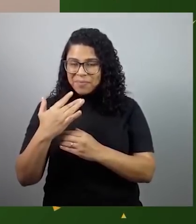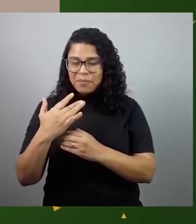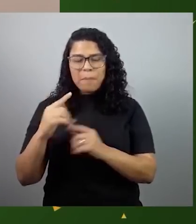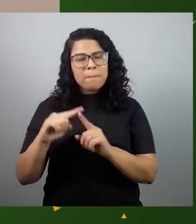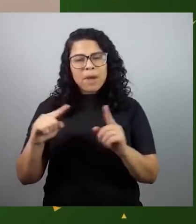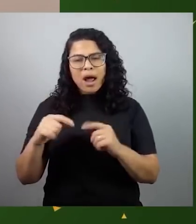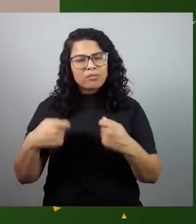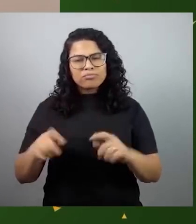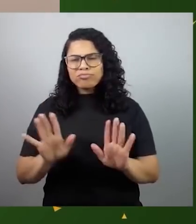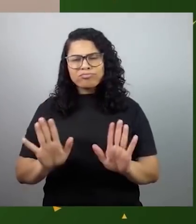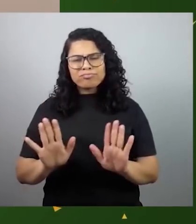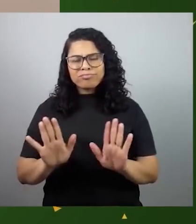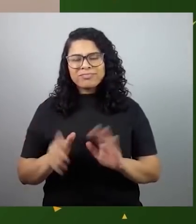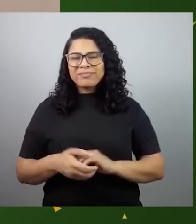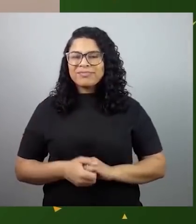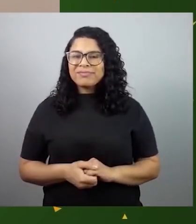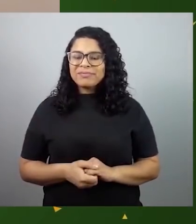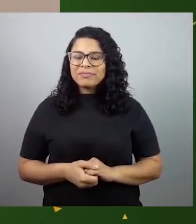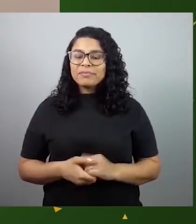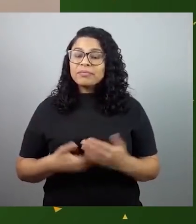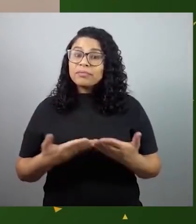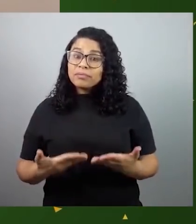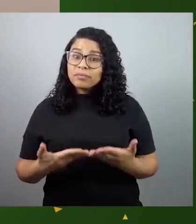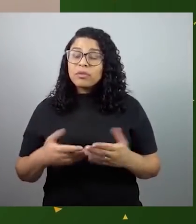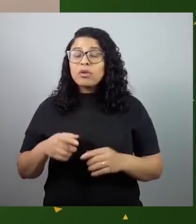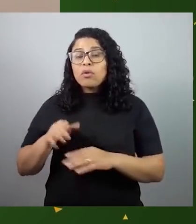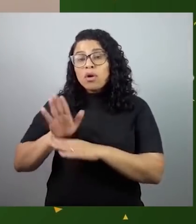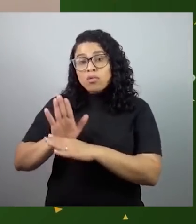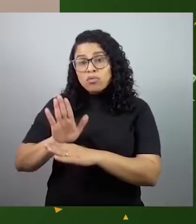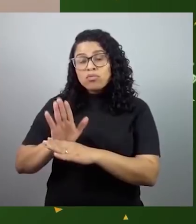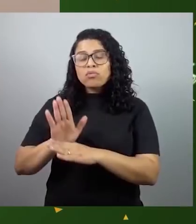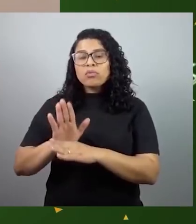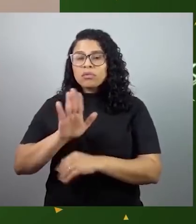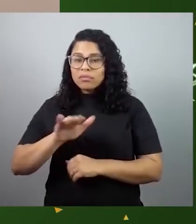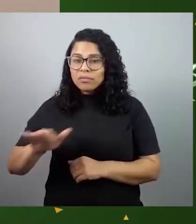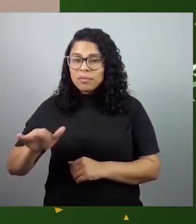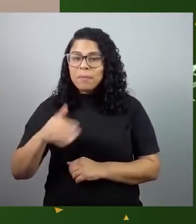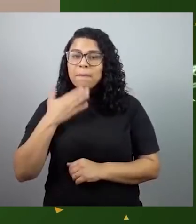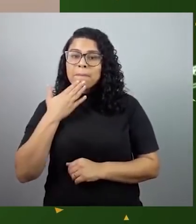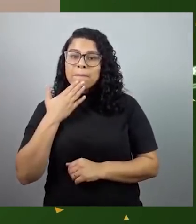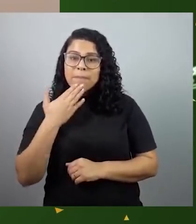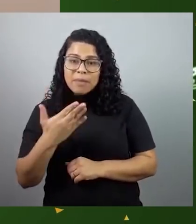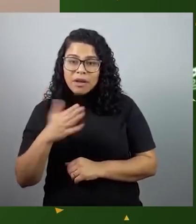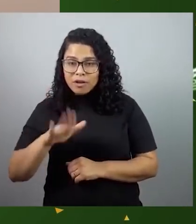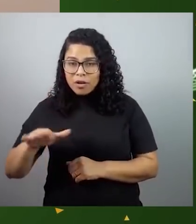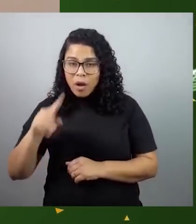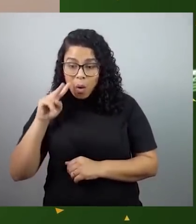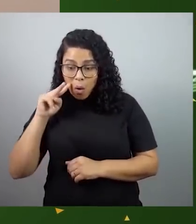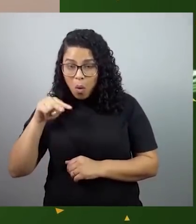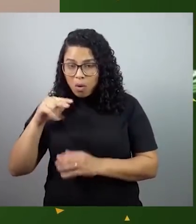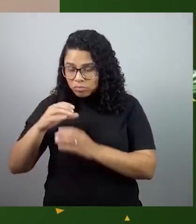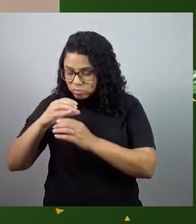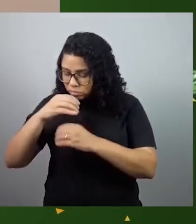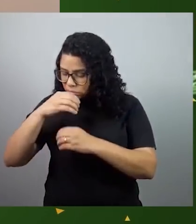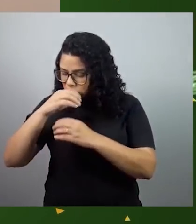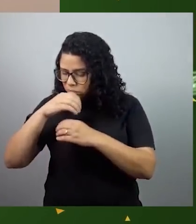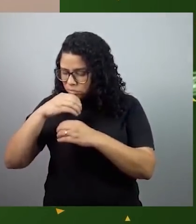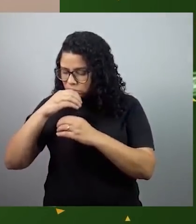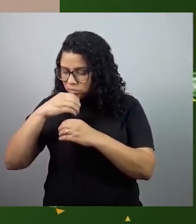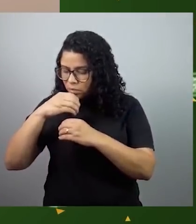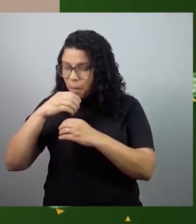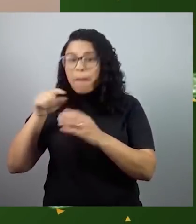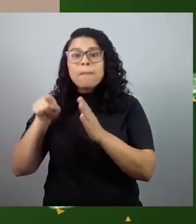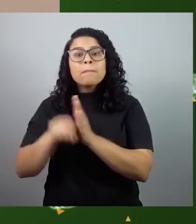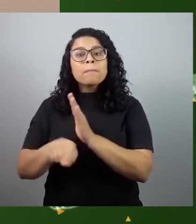vocês irão fazer as intervenções com a criança. Pede para a criança observar da lupa e vai perguntando: que